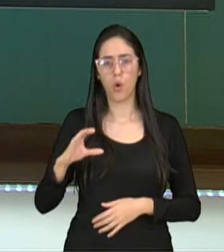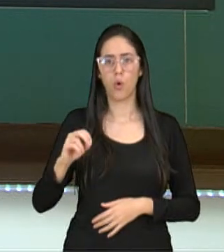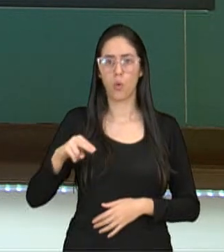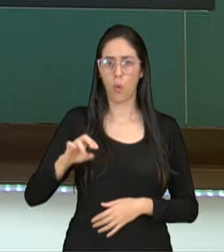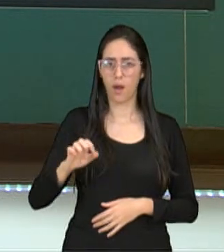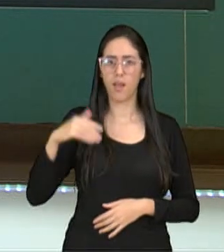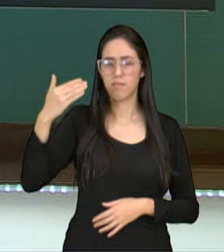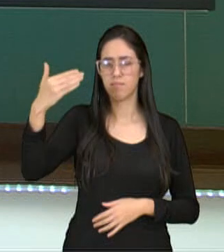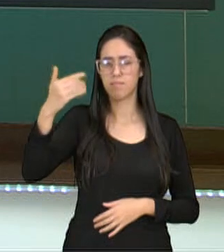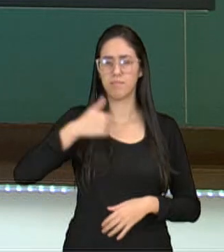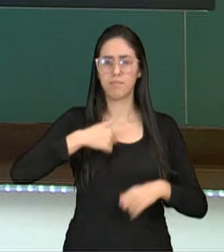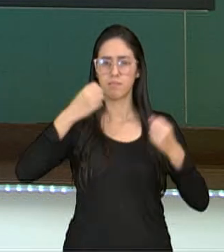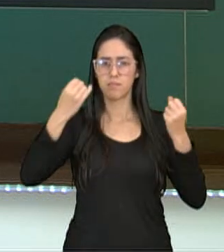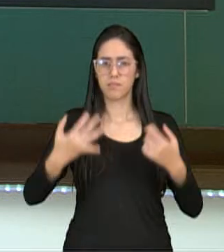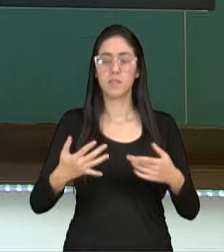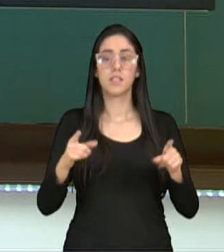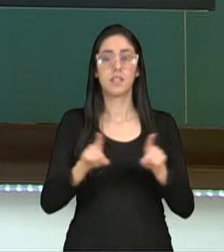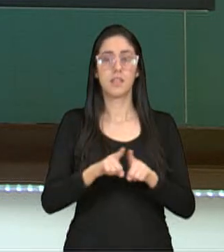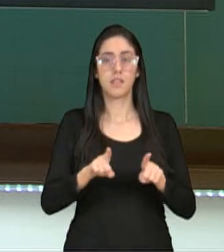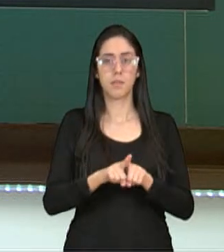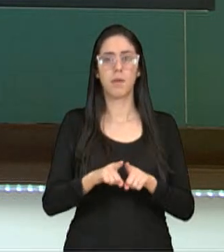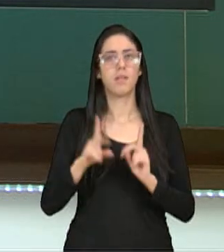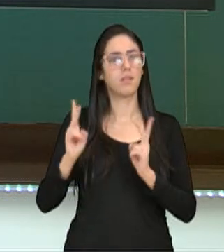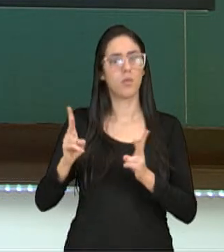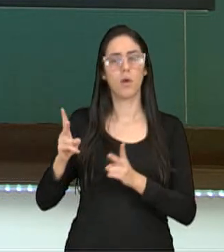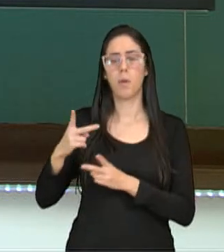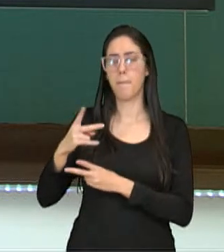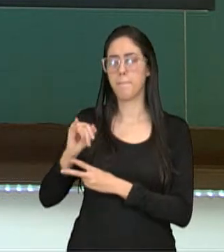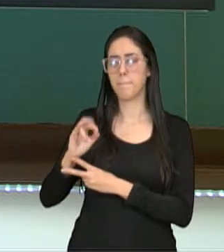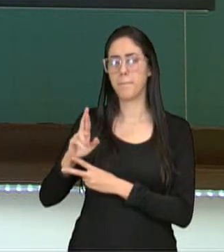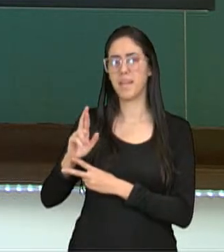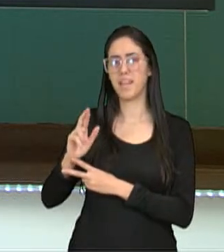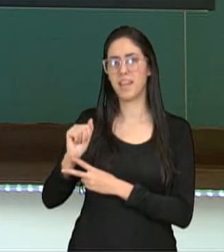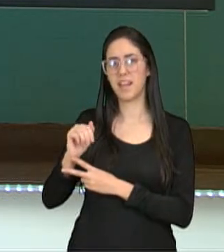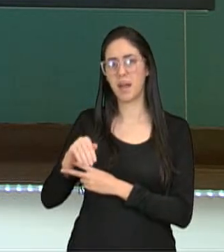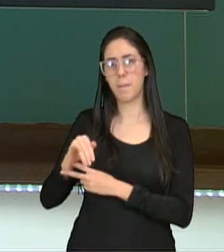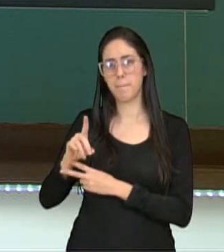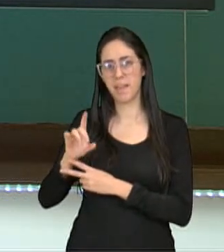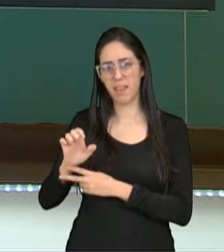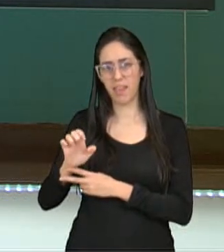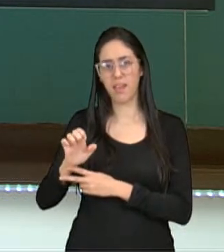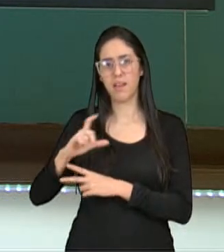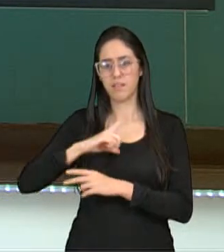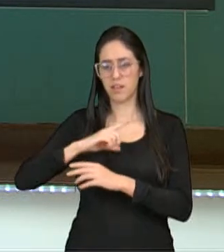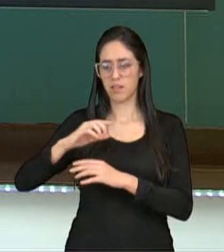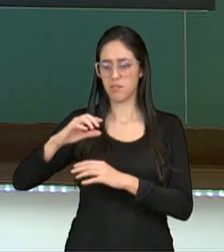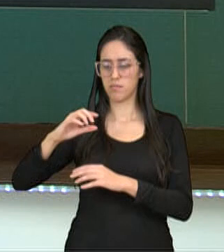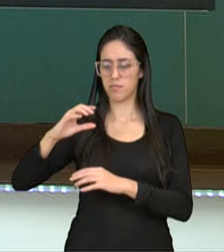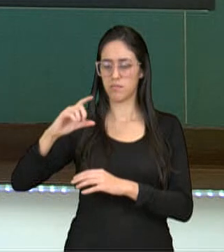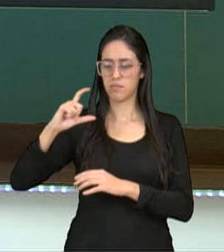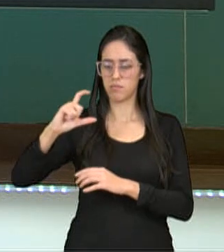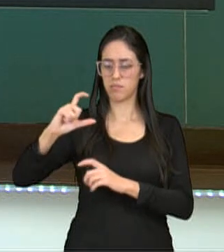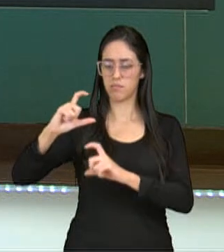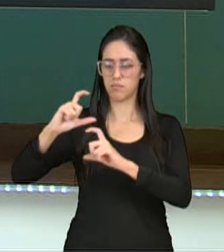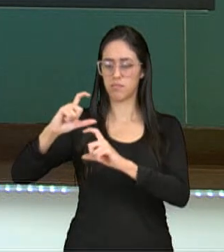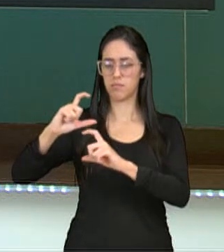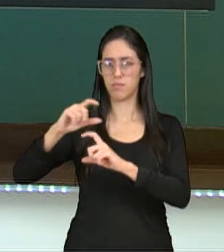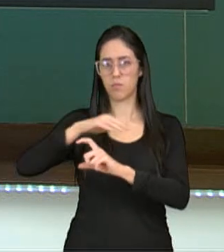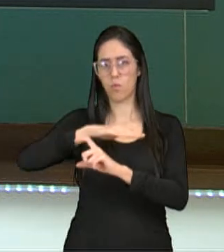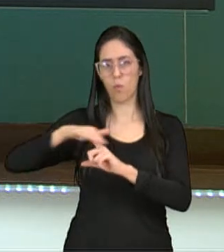mesma coisa vai acontecer ali na pirâmide. Nós vamos ter uma pirâmide menor e embaixo um tronco dessa